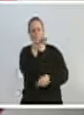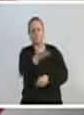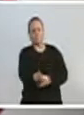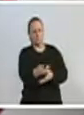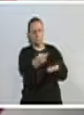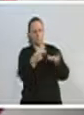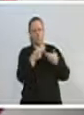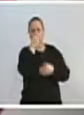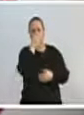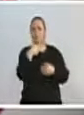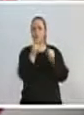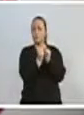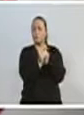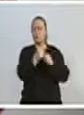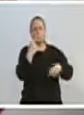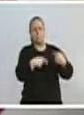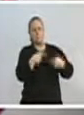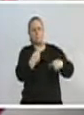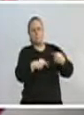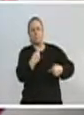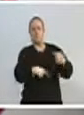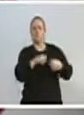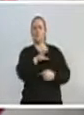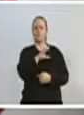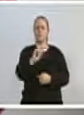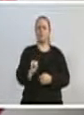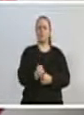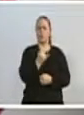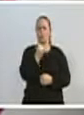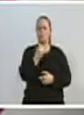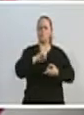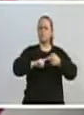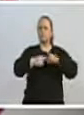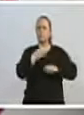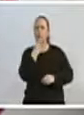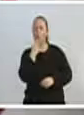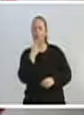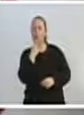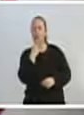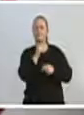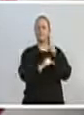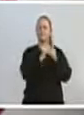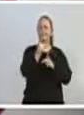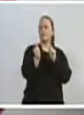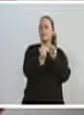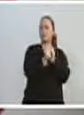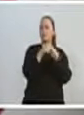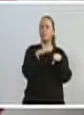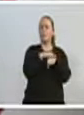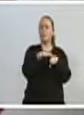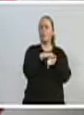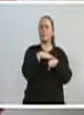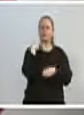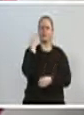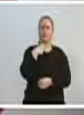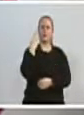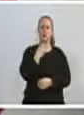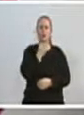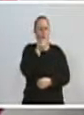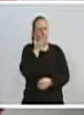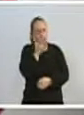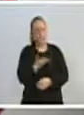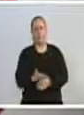CCJ, poder fazer os debates, e conhecer e trabalhar na questão da CCJ, convite para que converse com os vereadores, isso não faz mal não, isso faz bem,